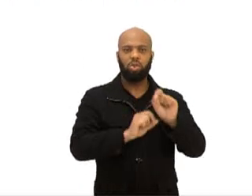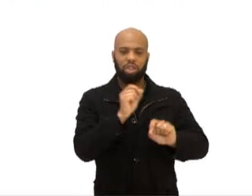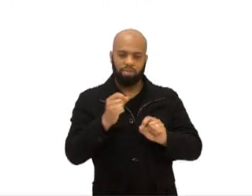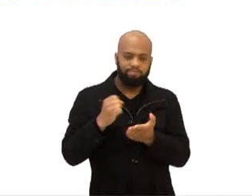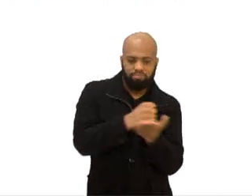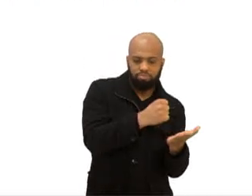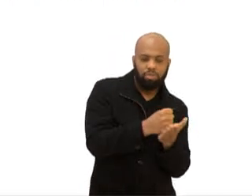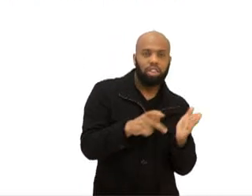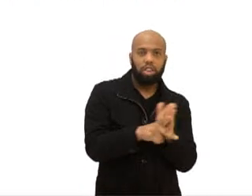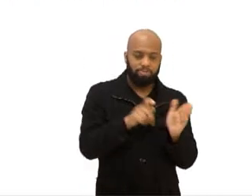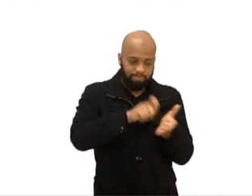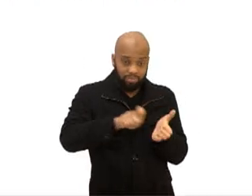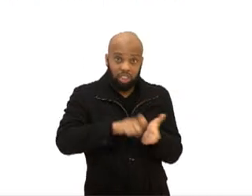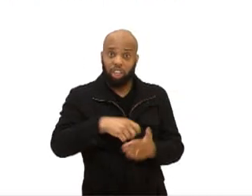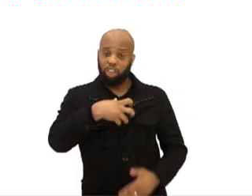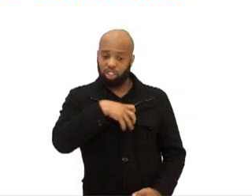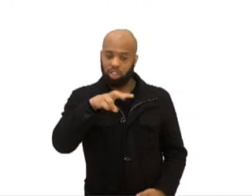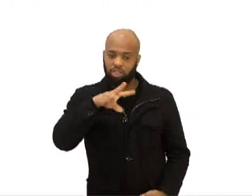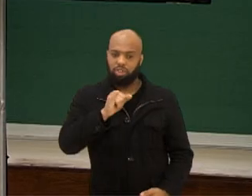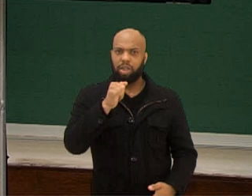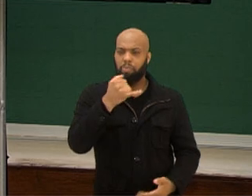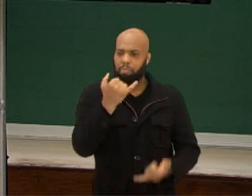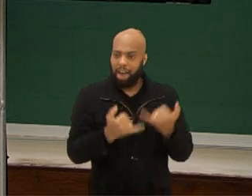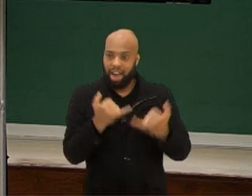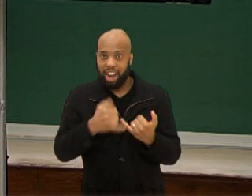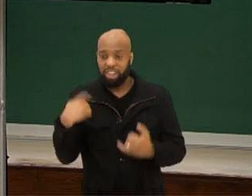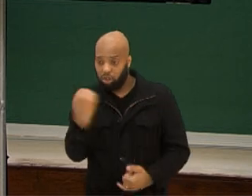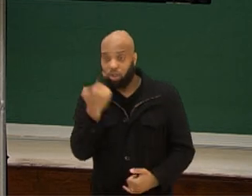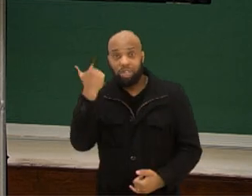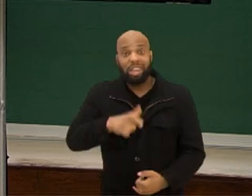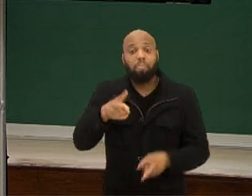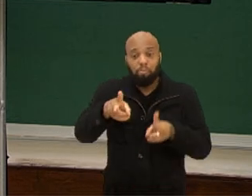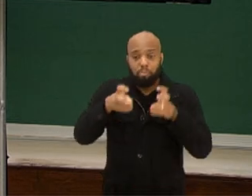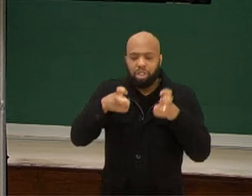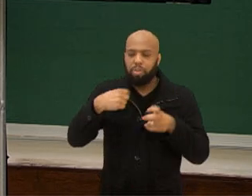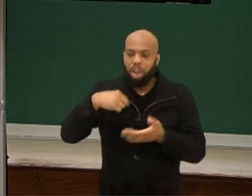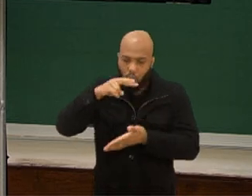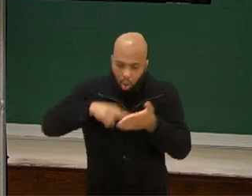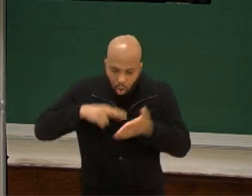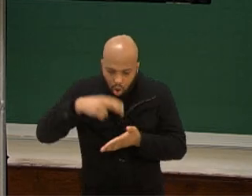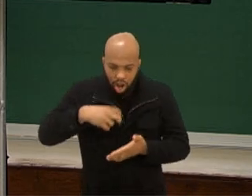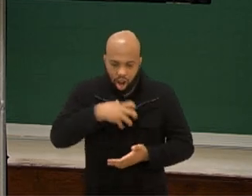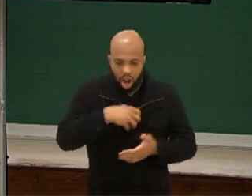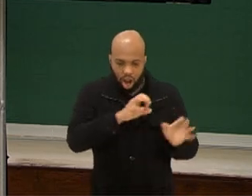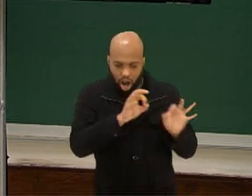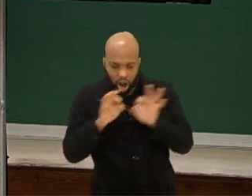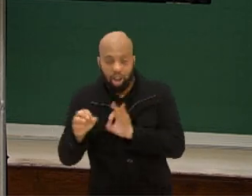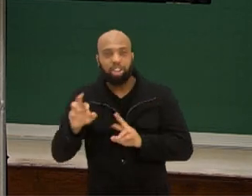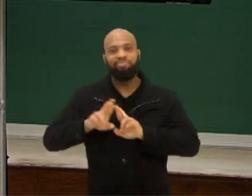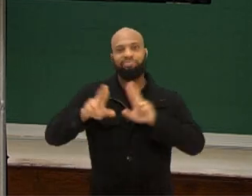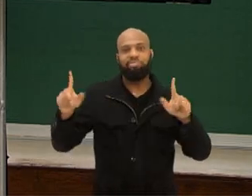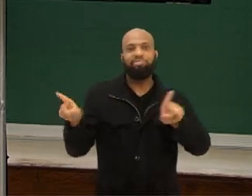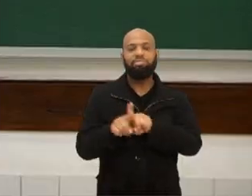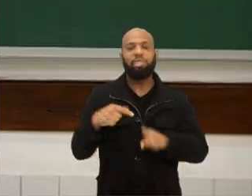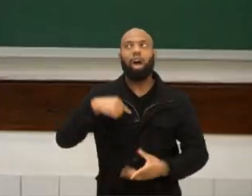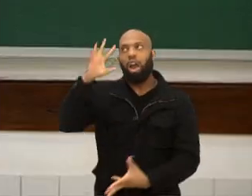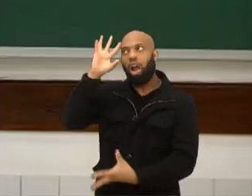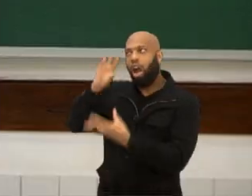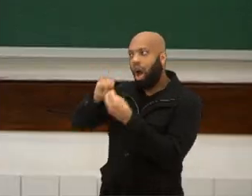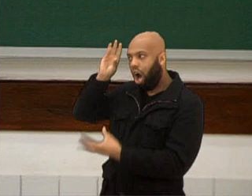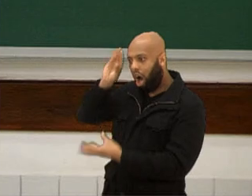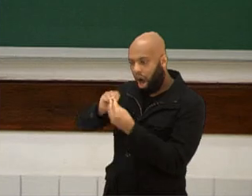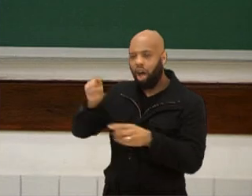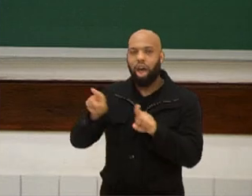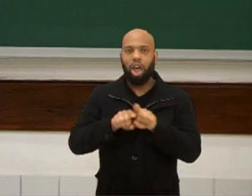recursos ali da escrita que vão fazer o quê? Que vão fazer com que eu leia de uma forma diferente, que eu